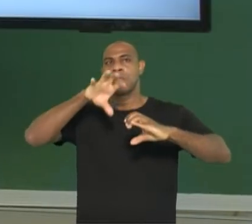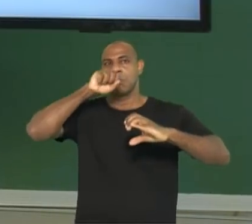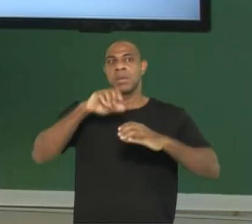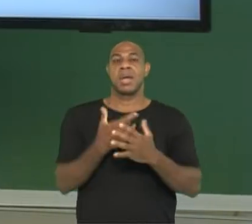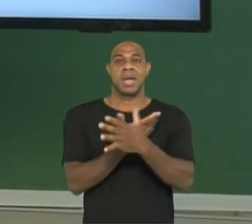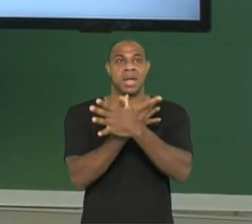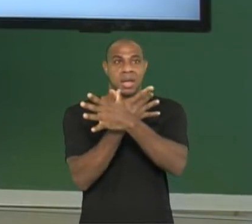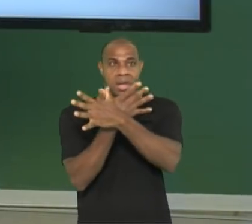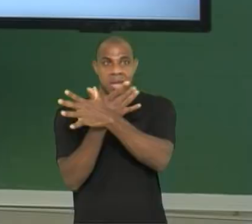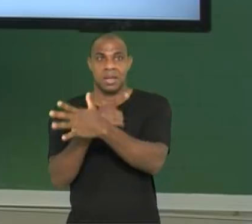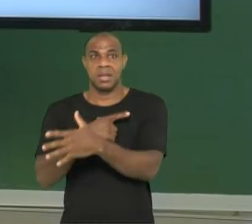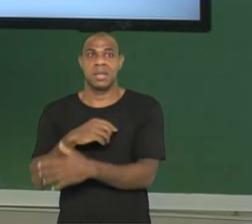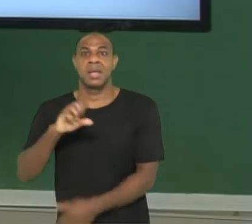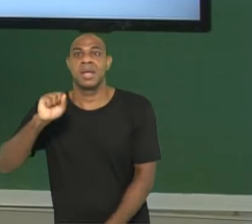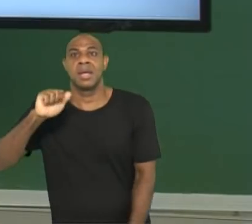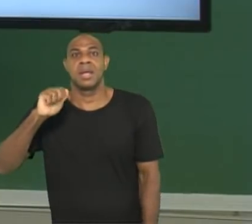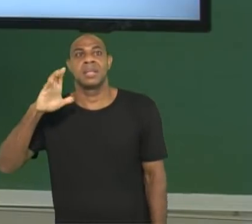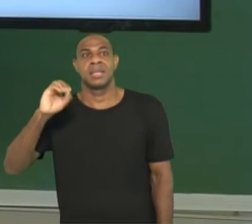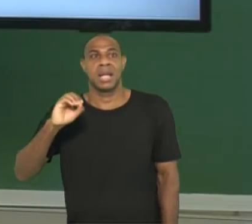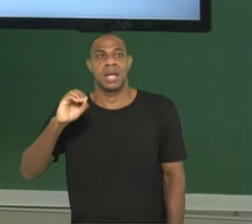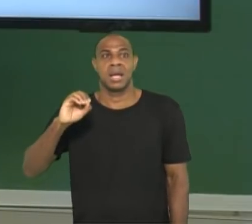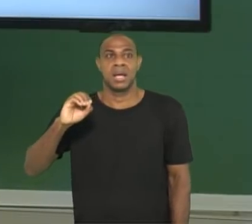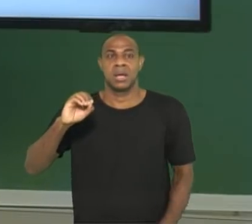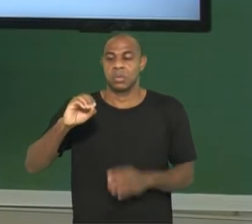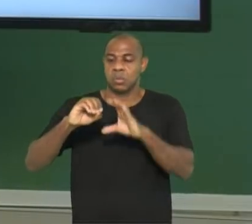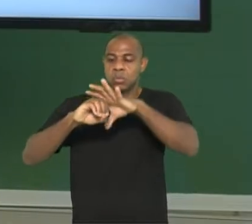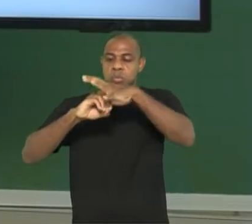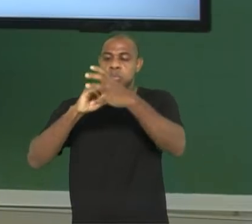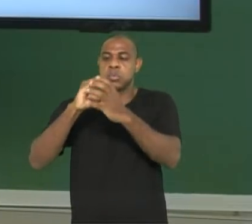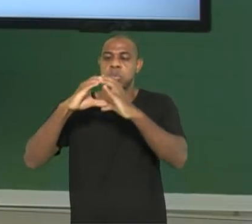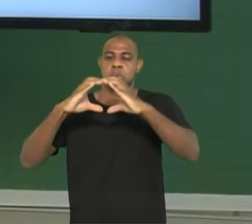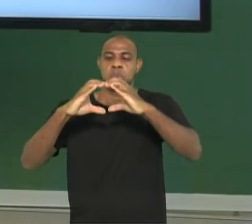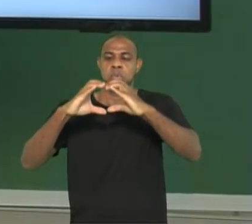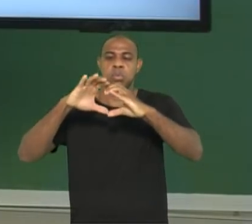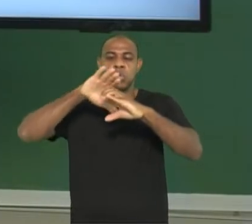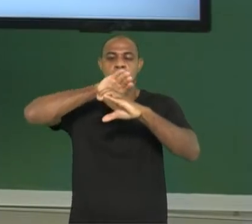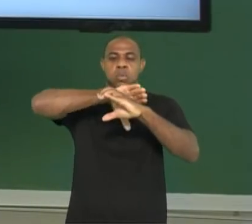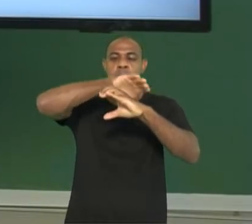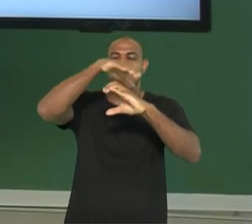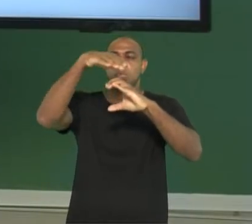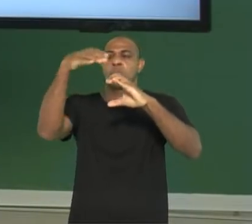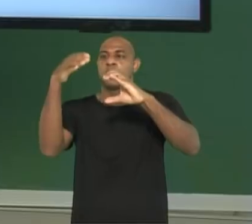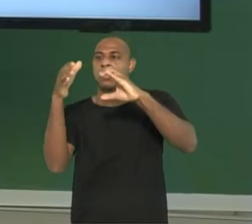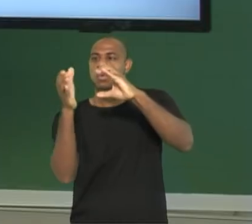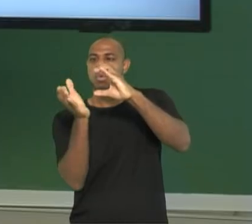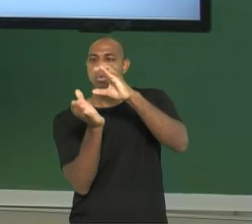elas têm sacos aéreos em volta do seu pulmão que vão guardar um pouquinho